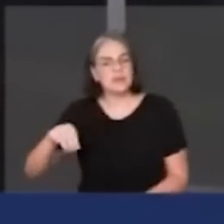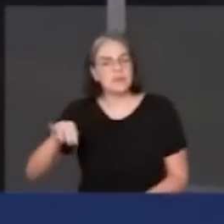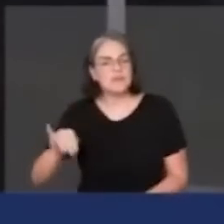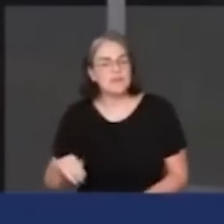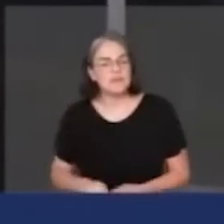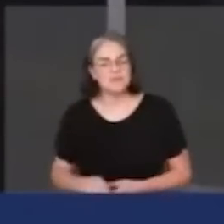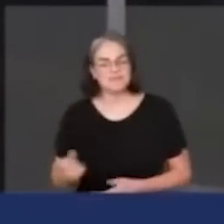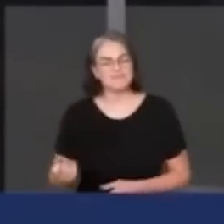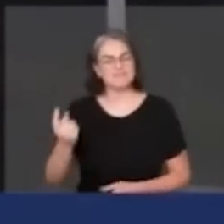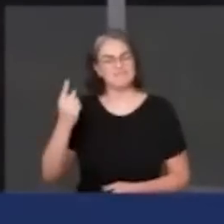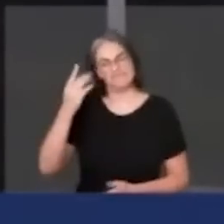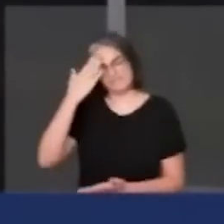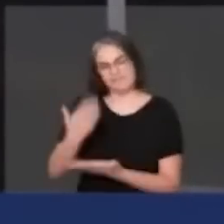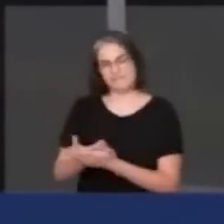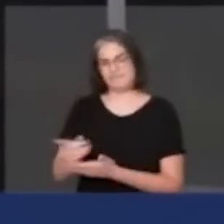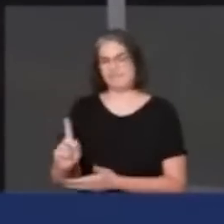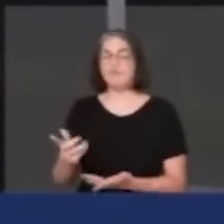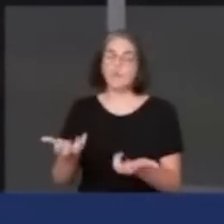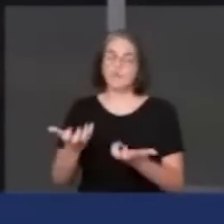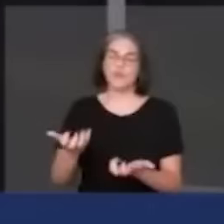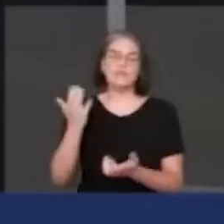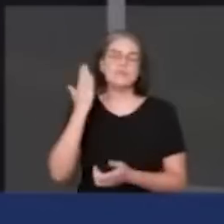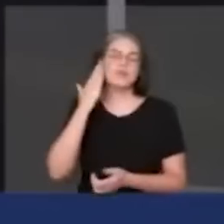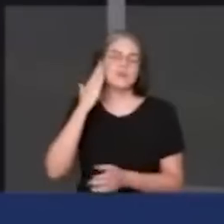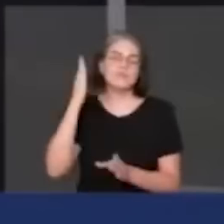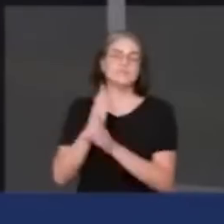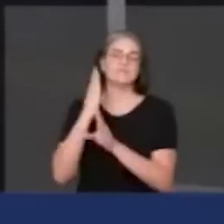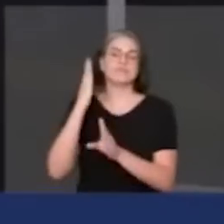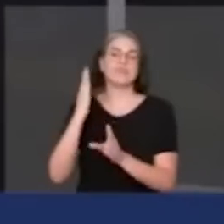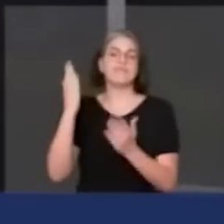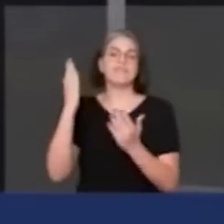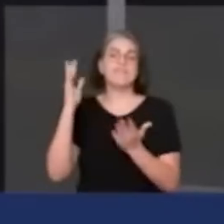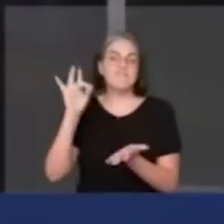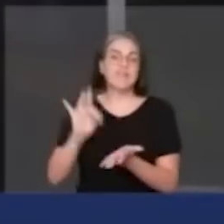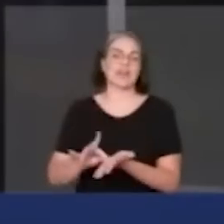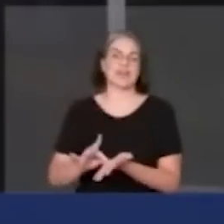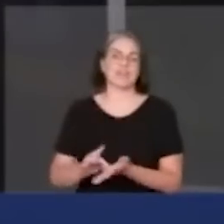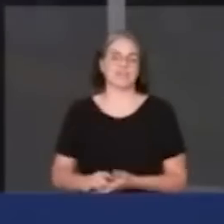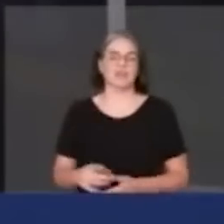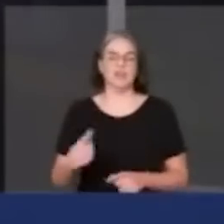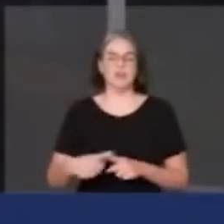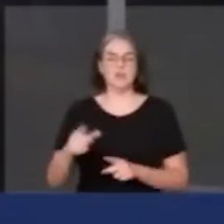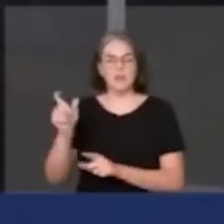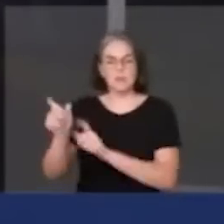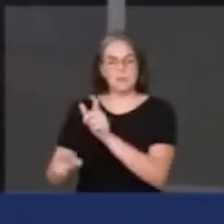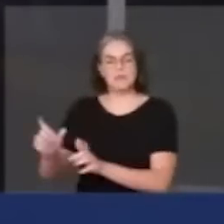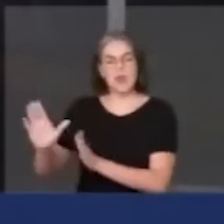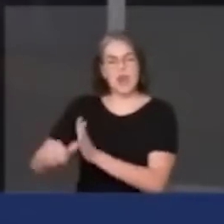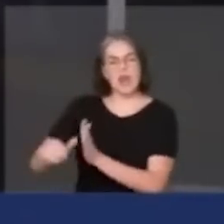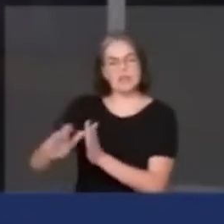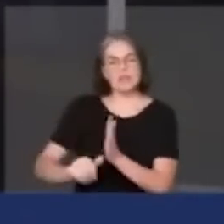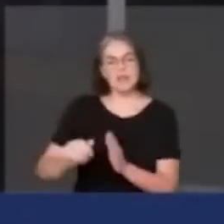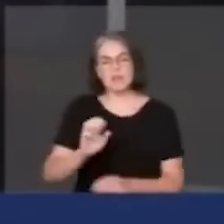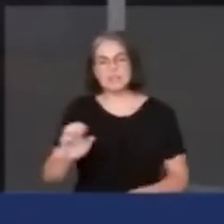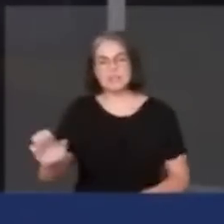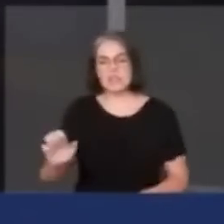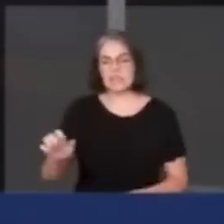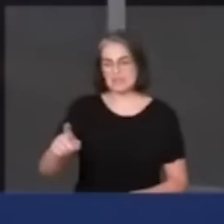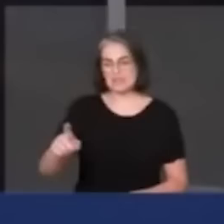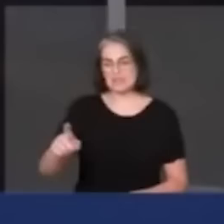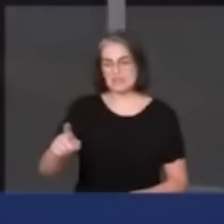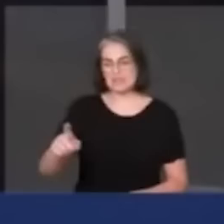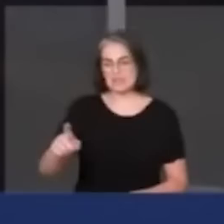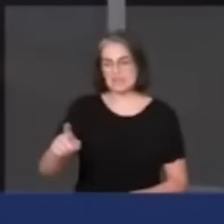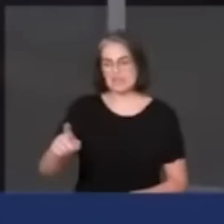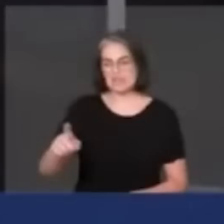queremos é a verdade, para não permitir que esses larápios aqui da esquerda, que me olham agora, para que eles venham aqui subir, fazer narrativa